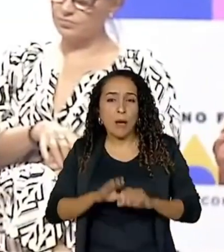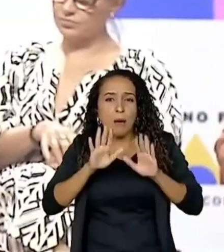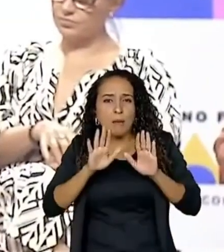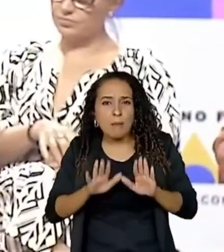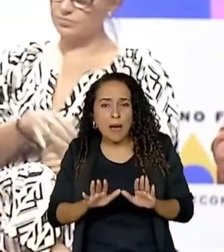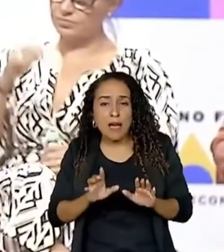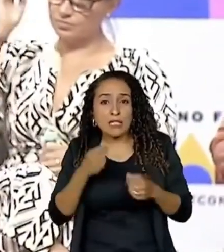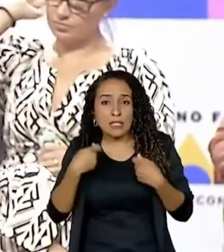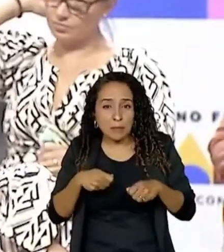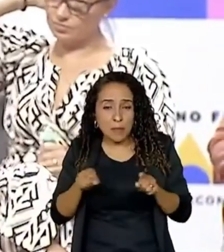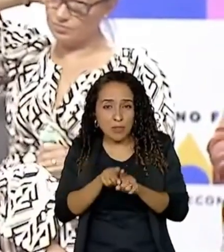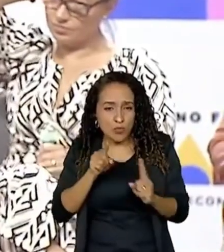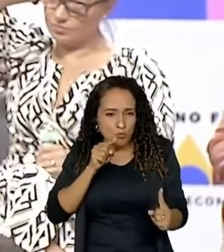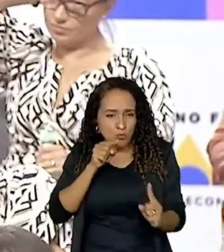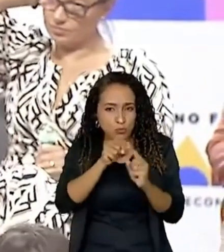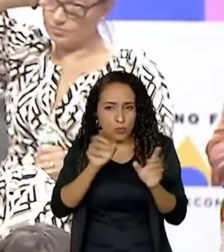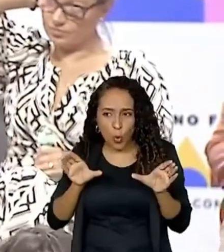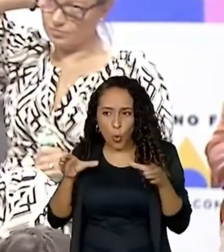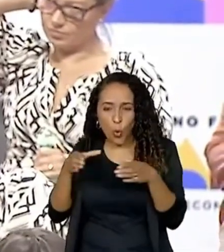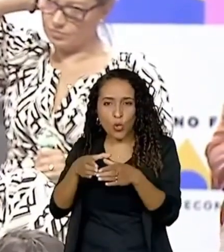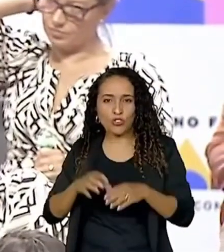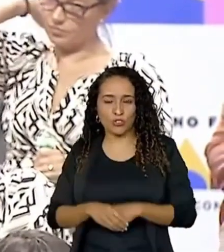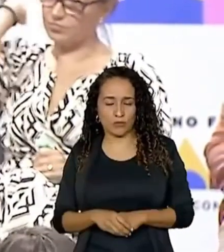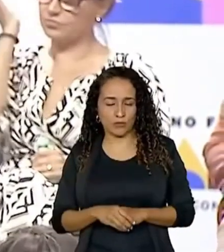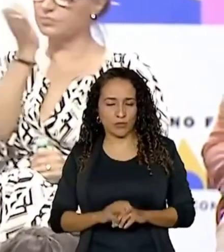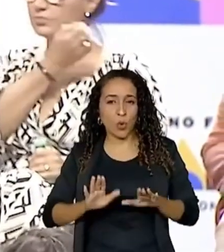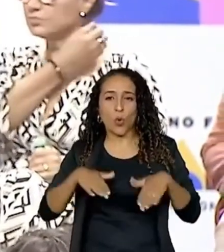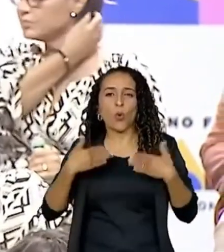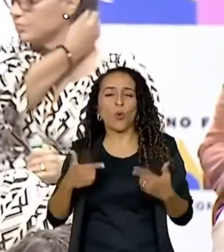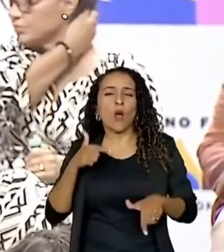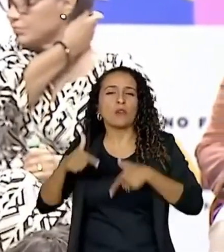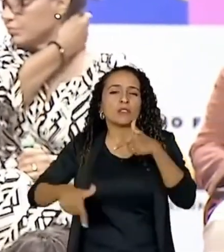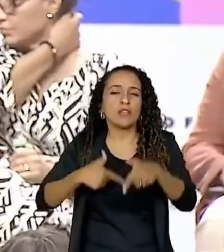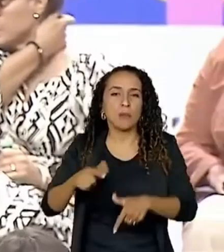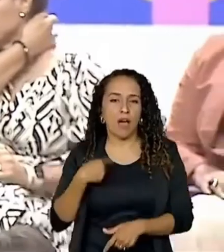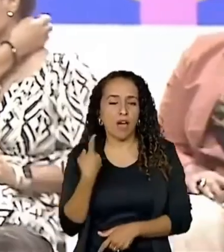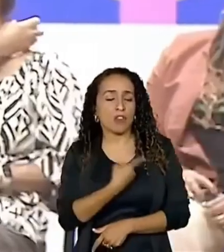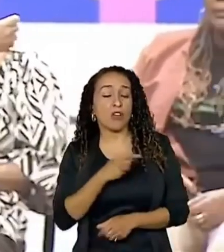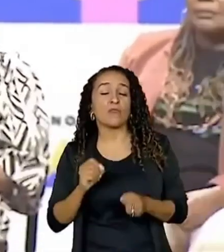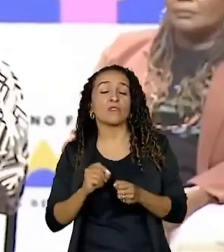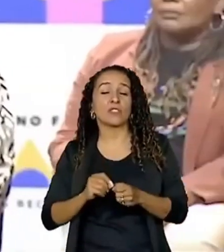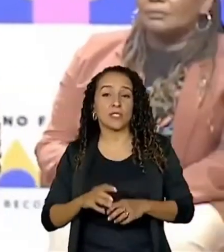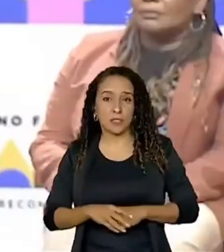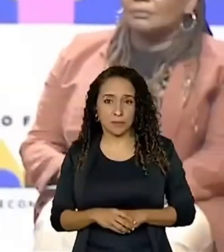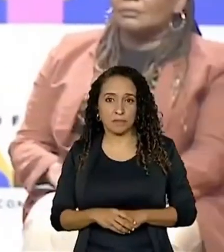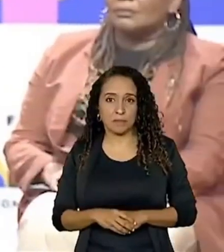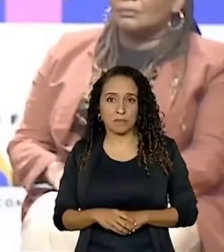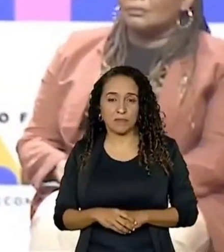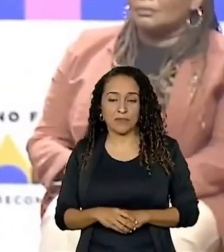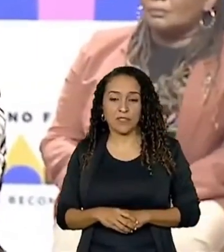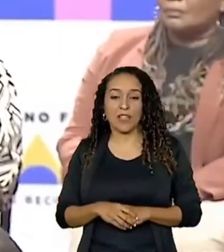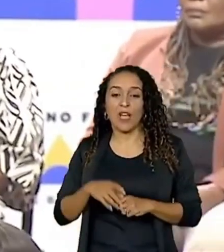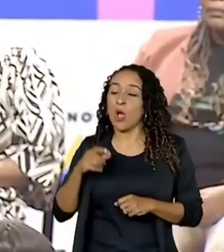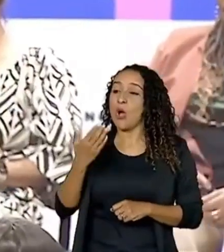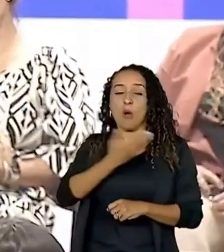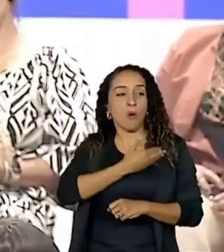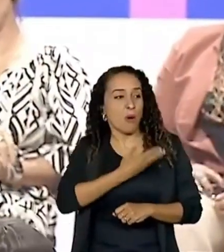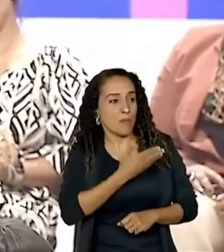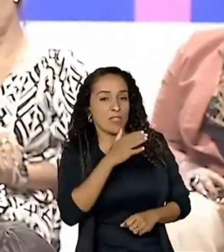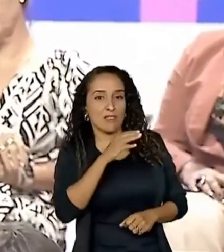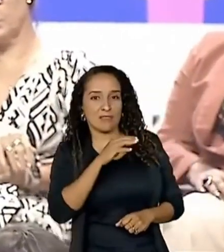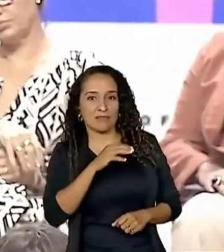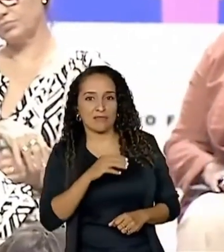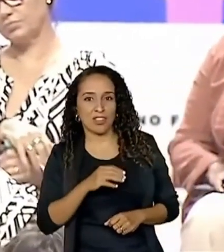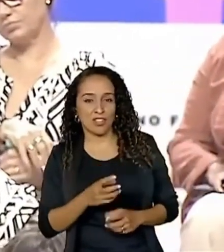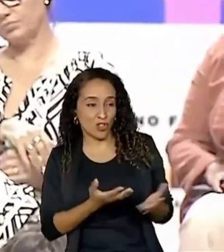causa coletiva. Qual é o trabalho que nós vamos fazer, Sorriso, companheiro da juventude, com os milhões